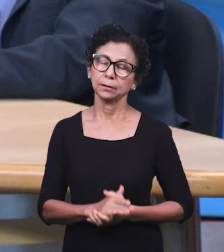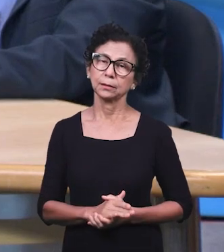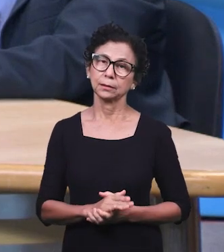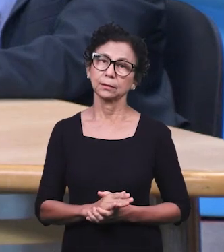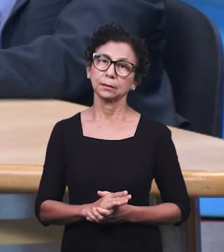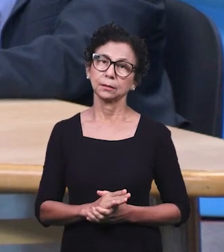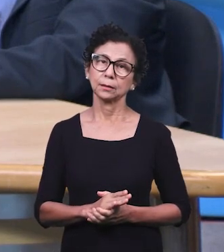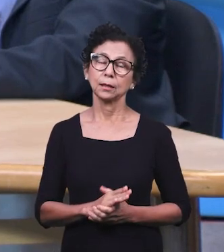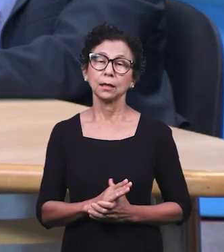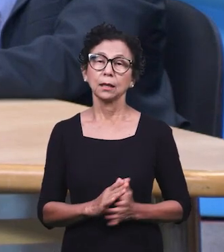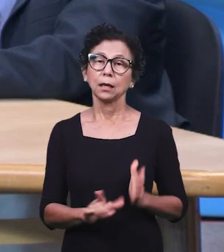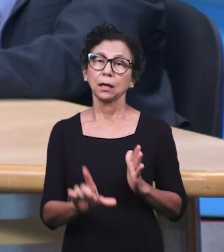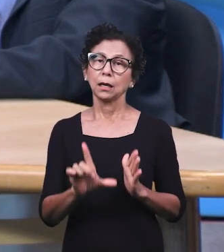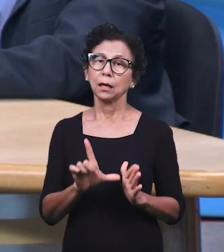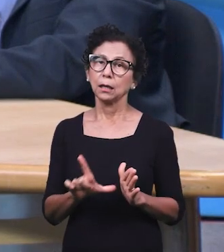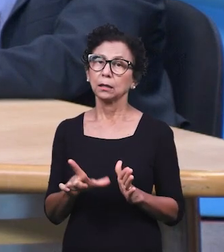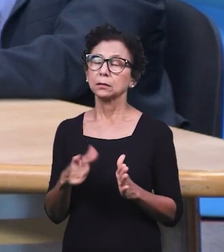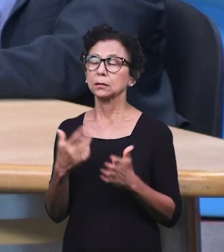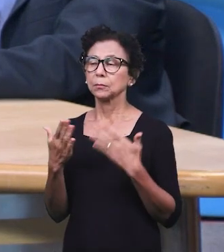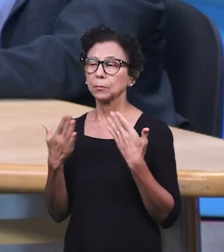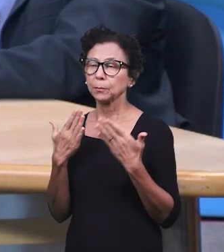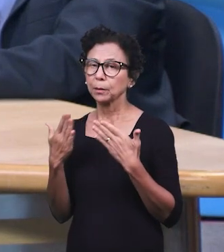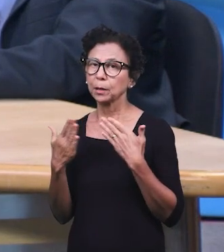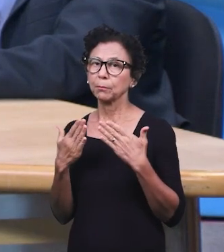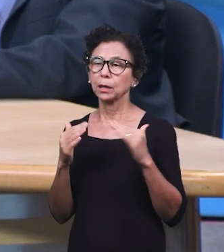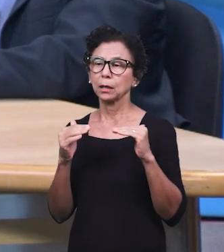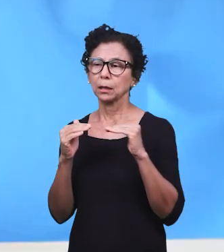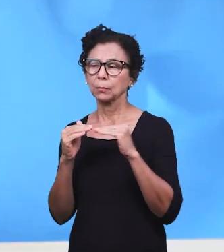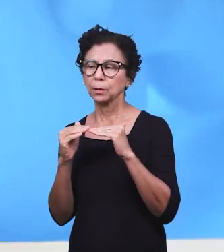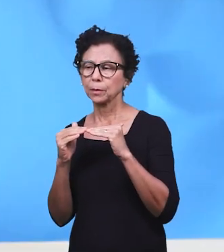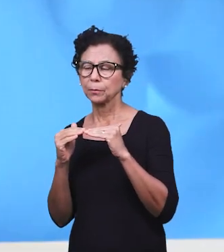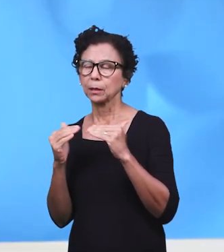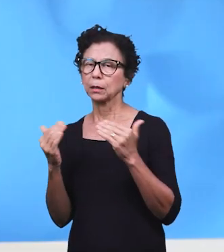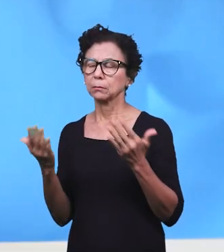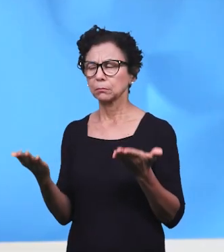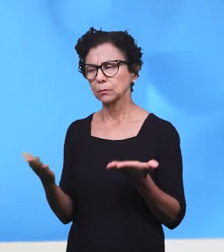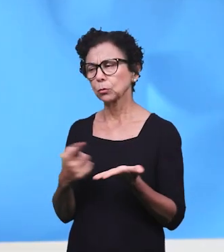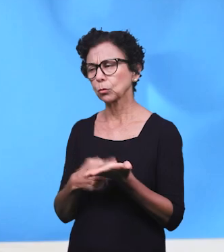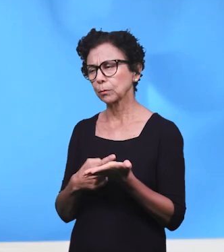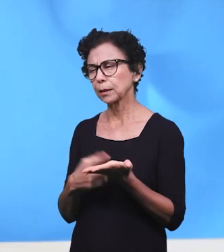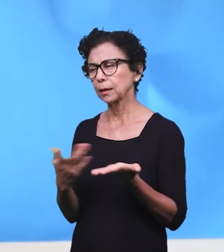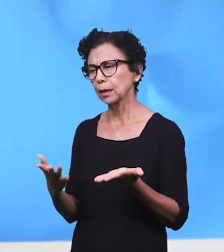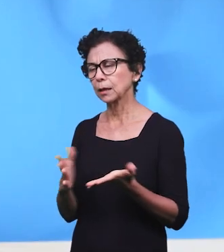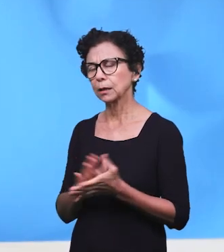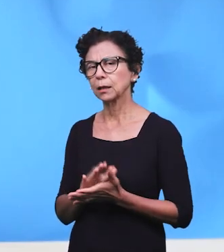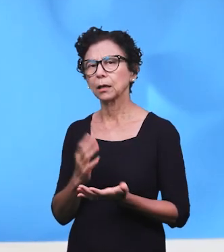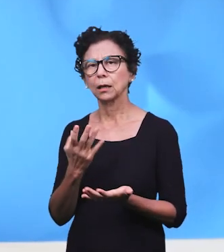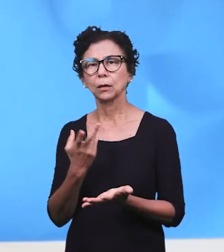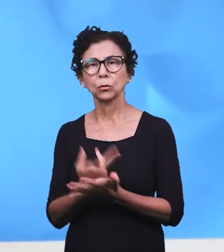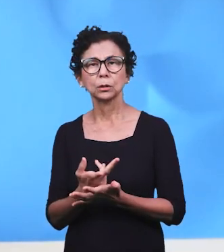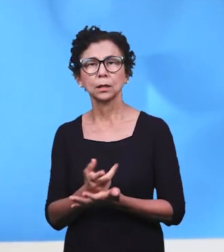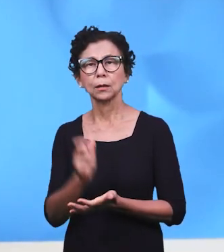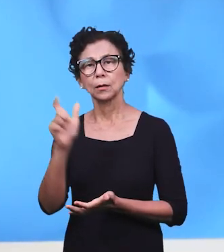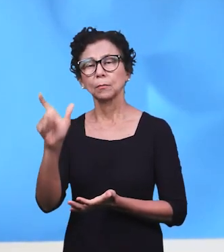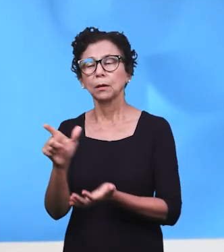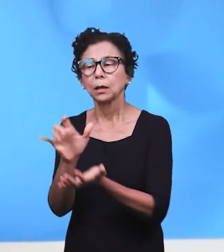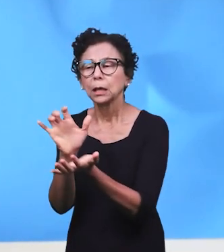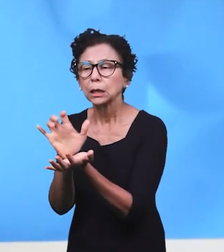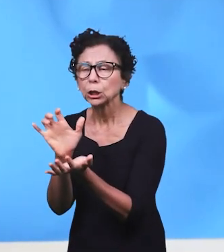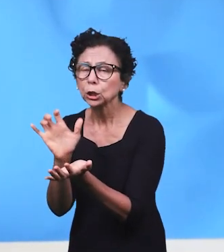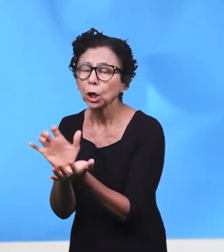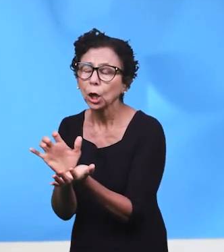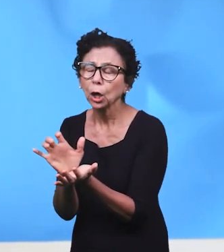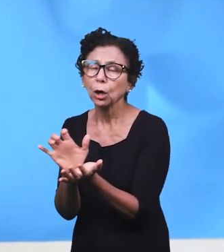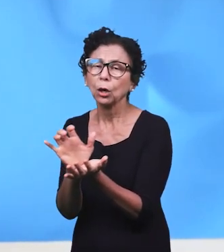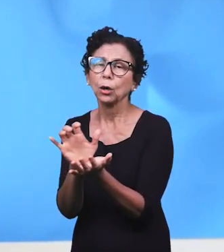sempre deve-se haver uma conversa, sabe? Um acordo. Geralmente isso acontece com os pacientes idosos, geralmente pacientes que já